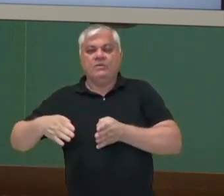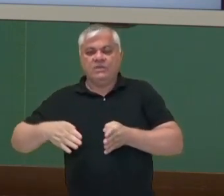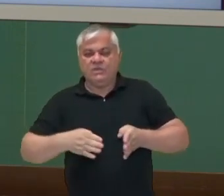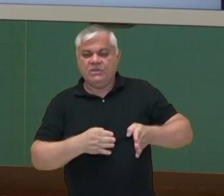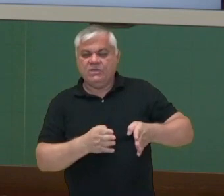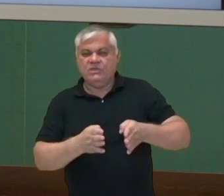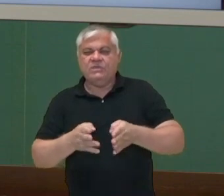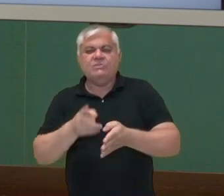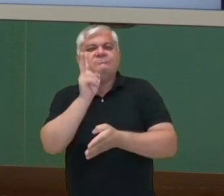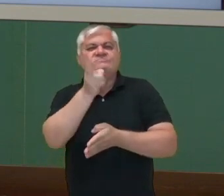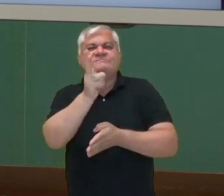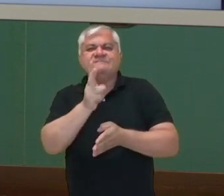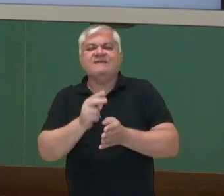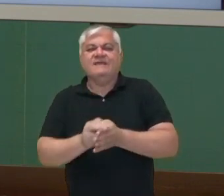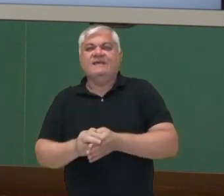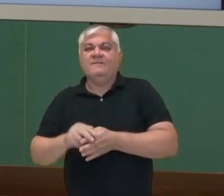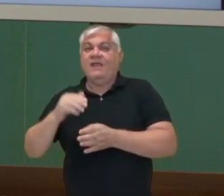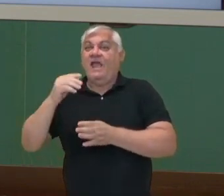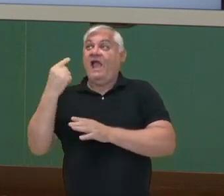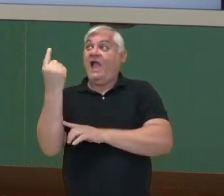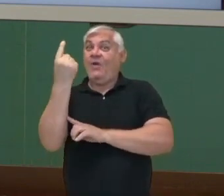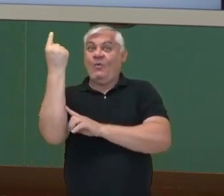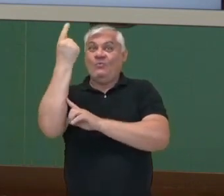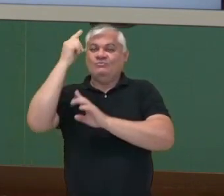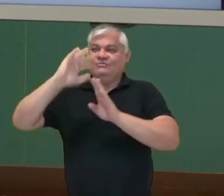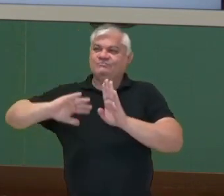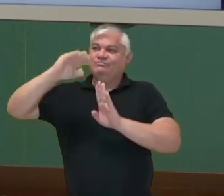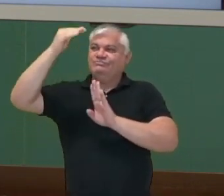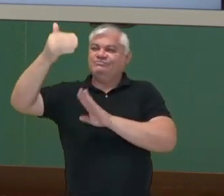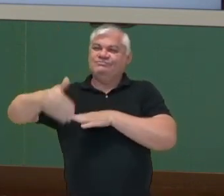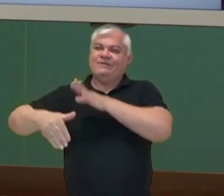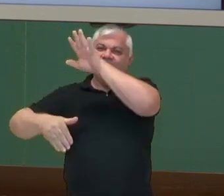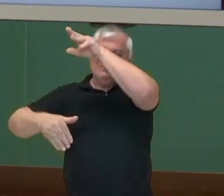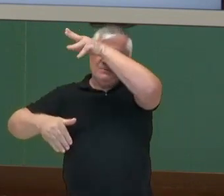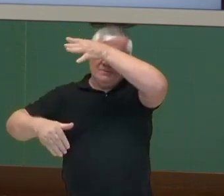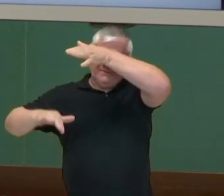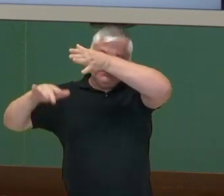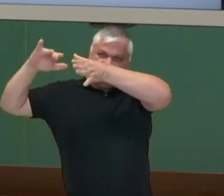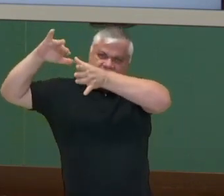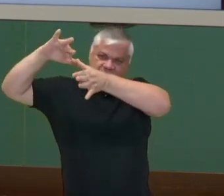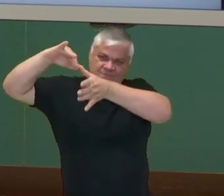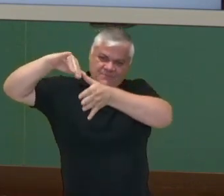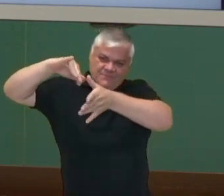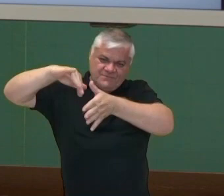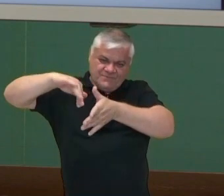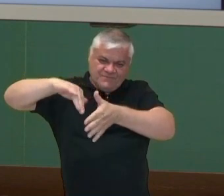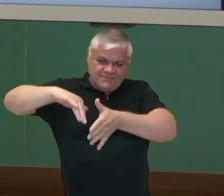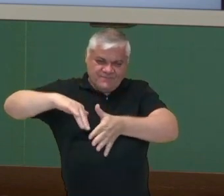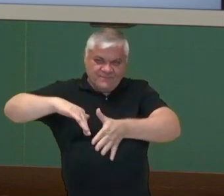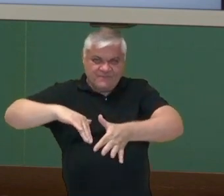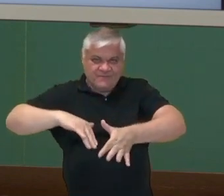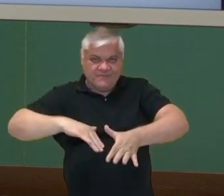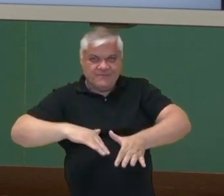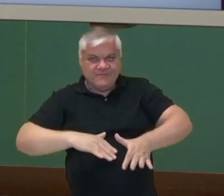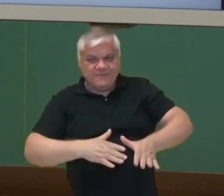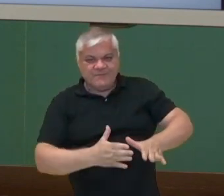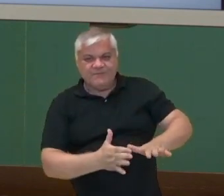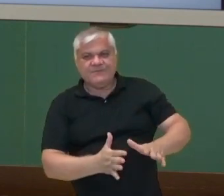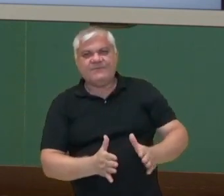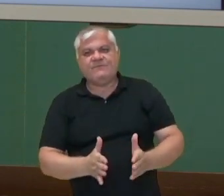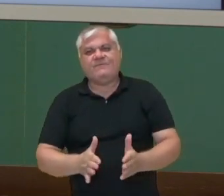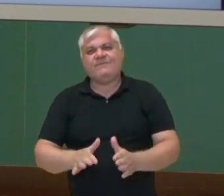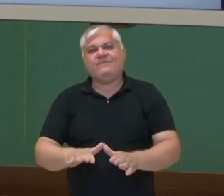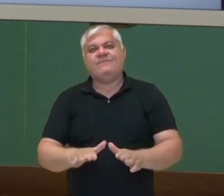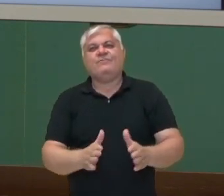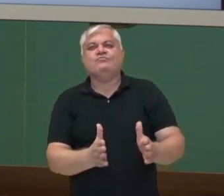sempre correm das maiores altitudes para as menores altitudes, ou seja, das áreas mais altas para as